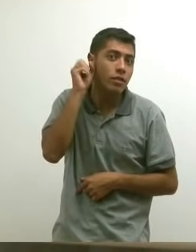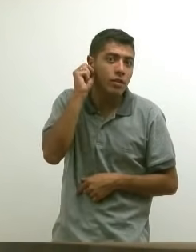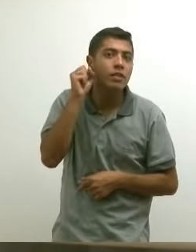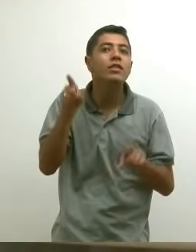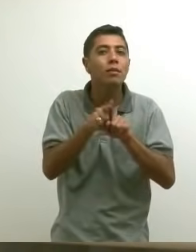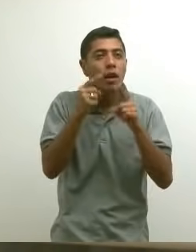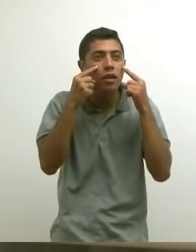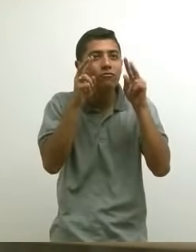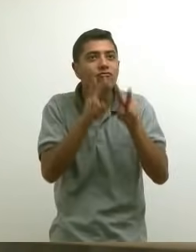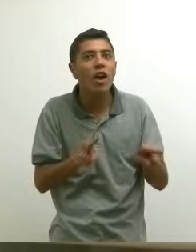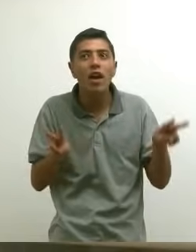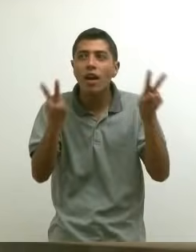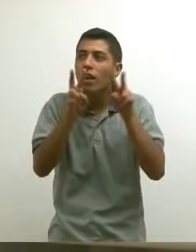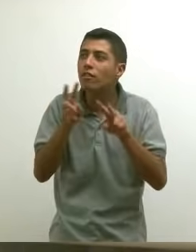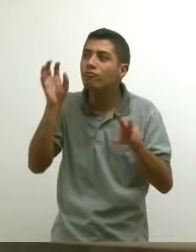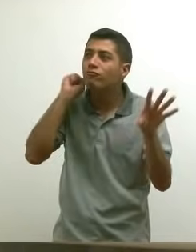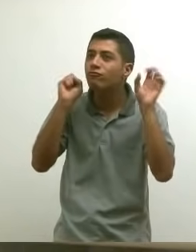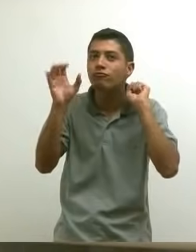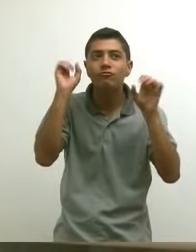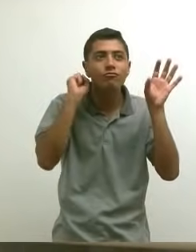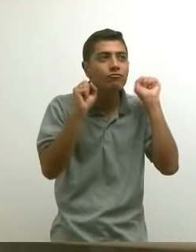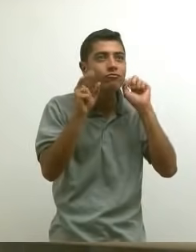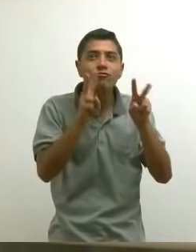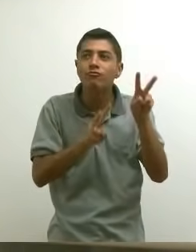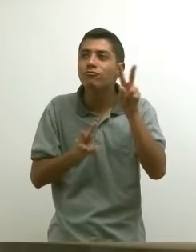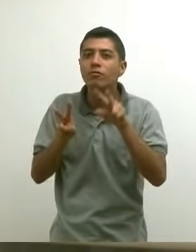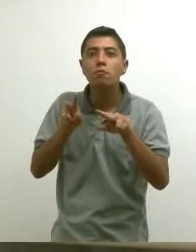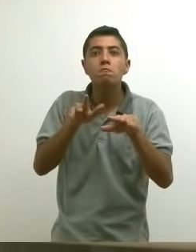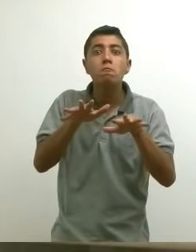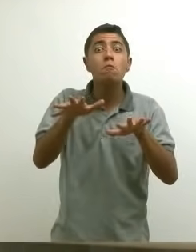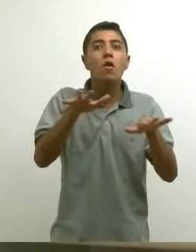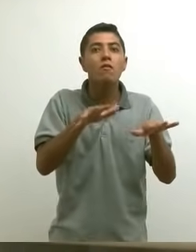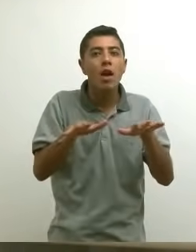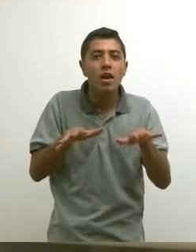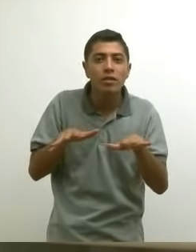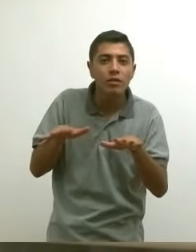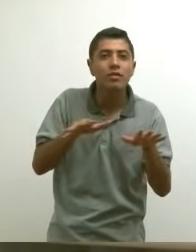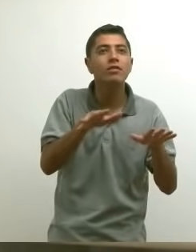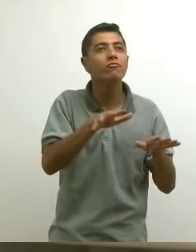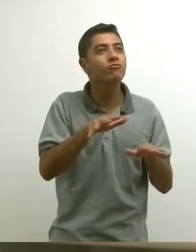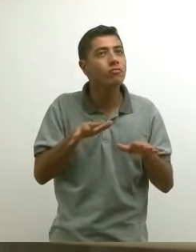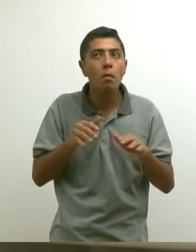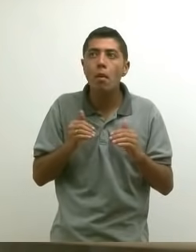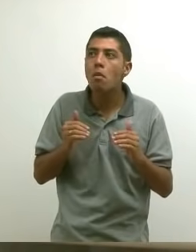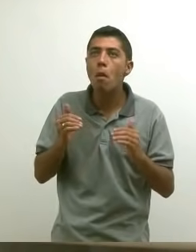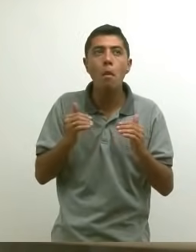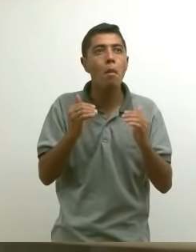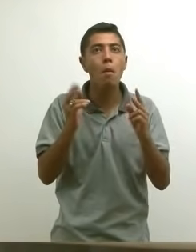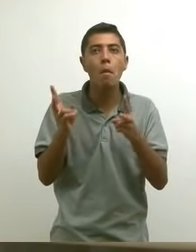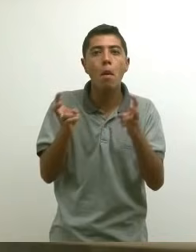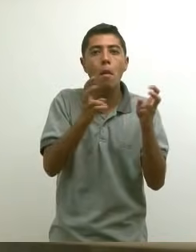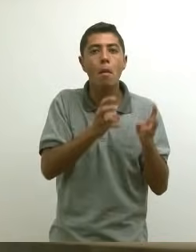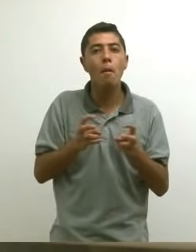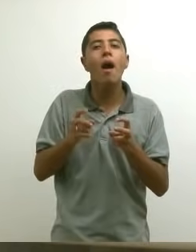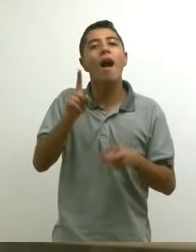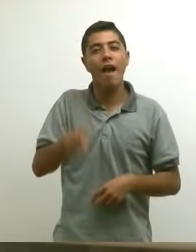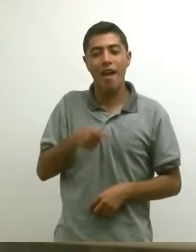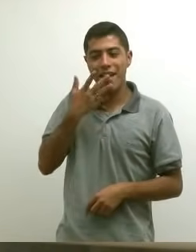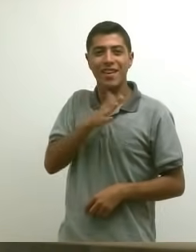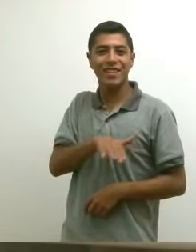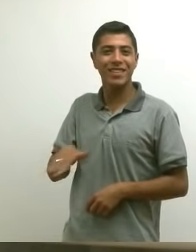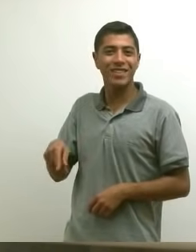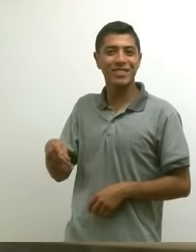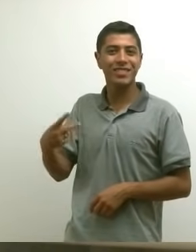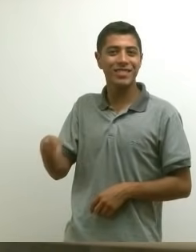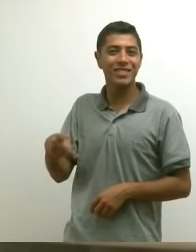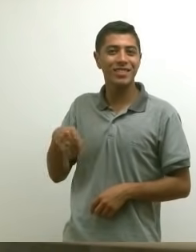sensorial fala e movimento que vai ser adquirido de complexidade então a gente pode